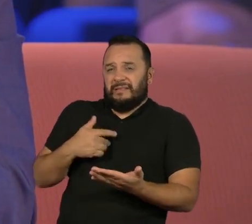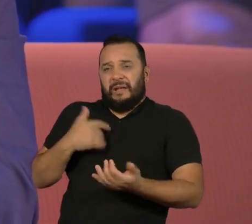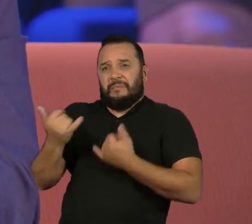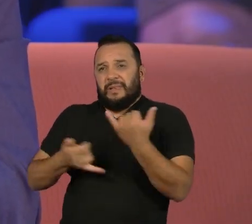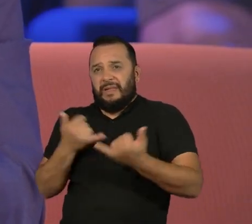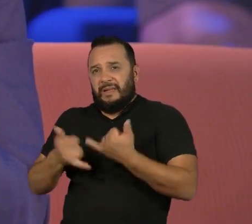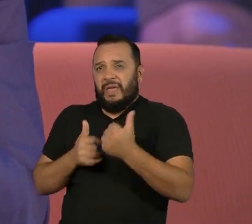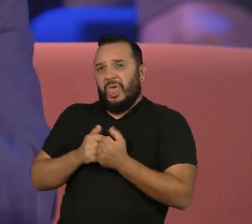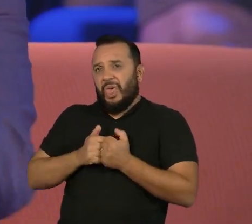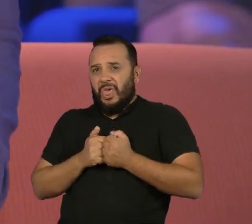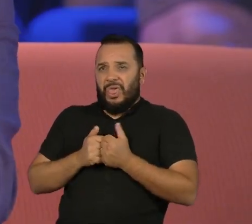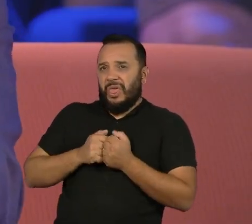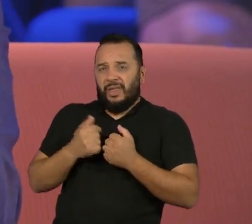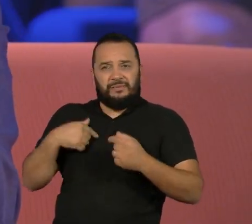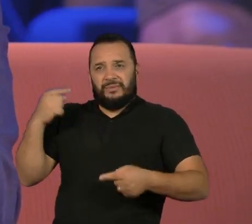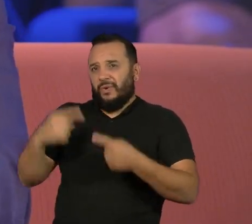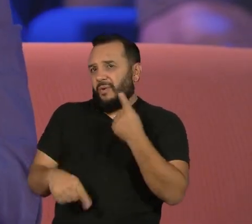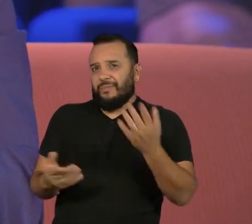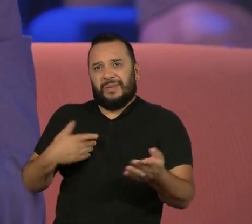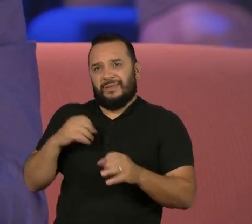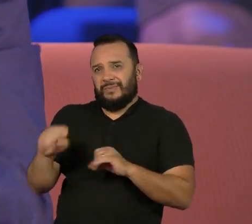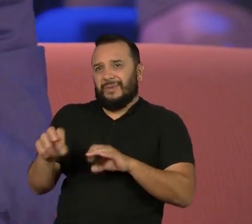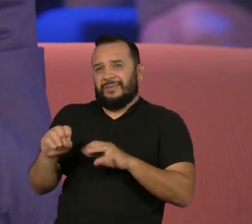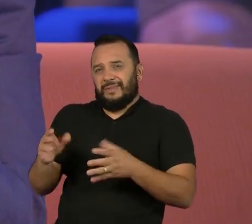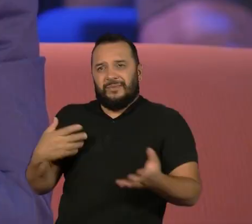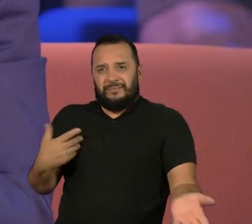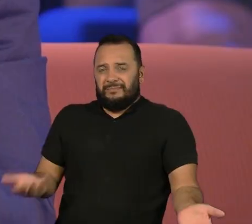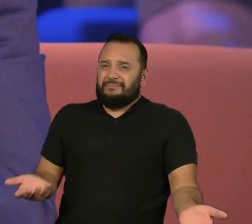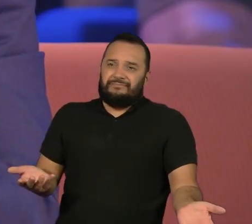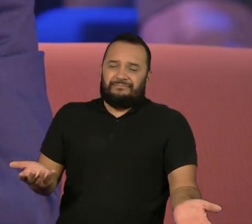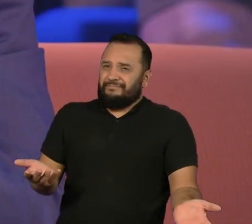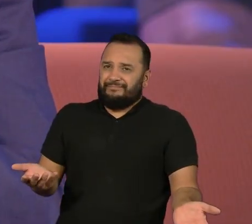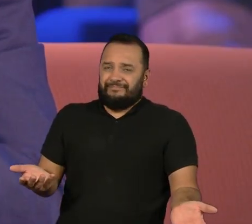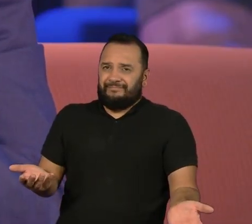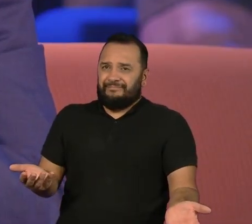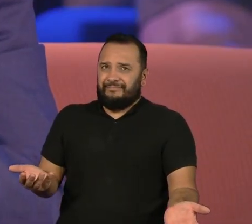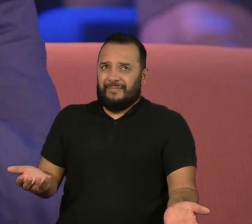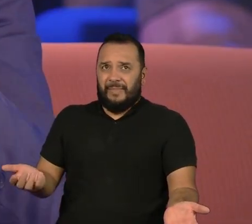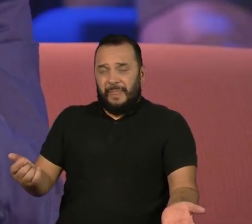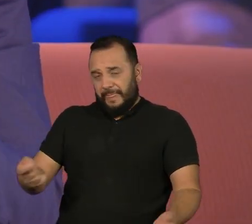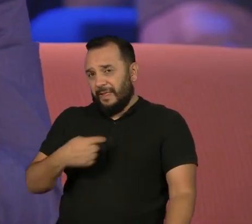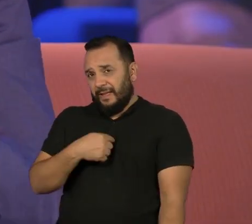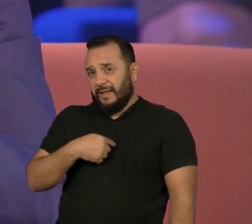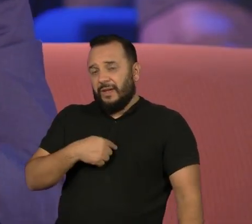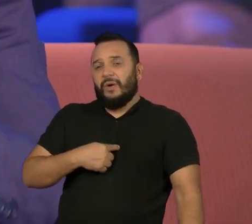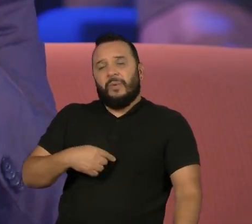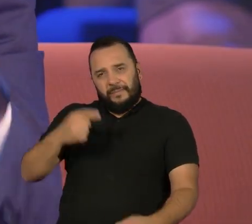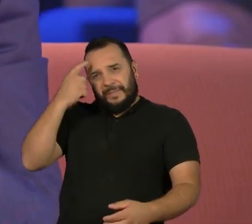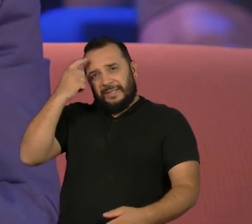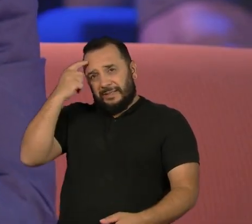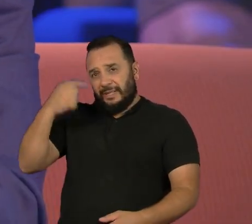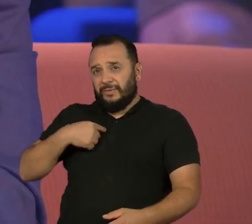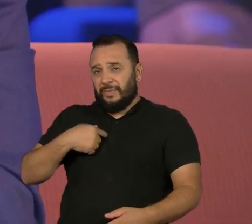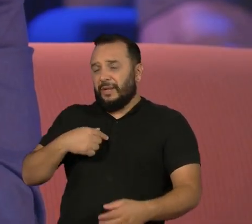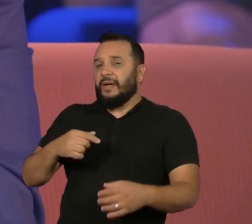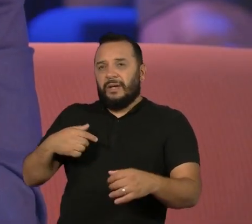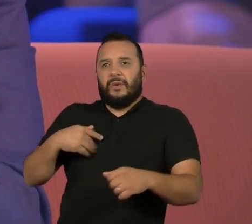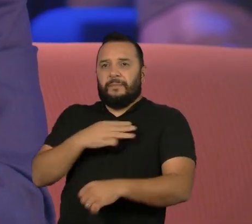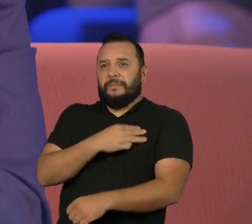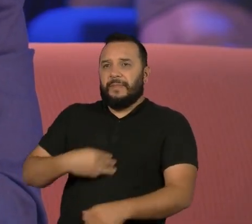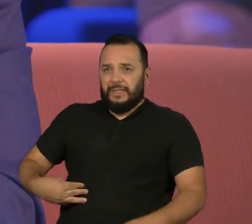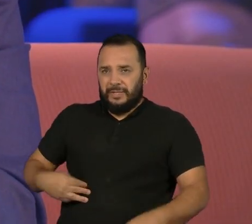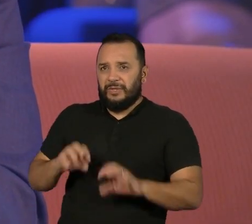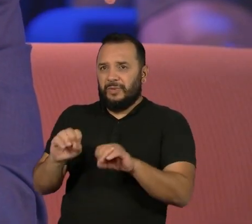sentido, isso não é educação. Então, pensando nisso e conversando com gente do mundo todo, ministros de educação de outros